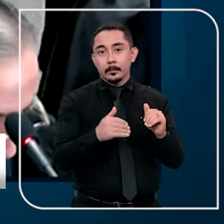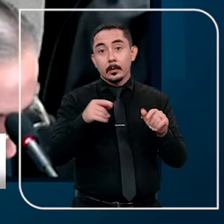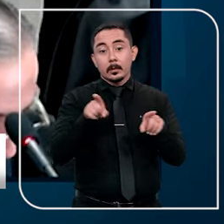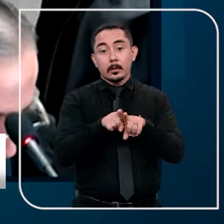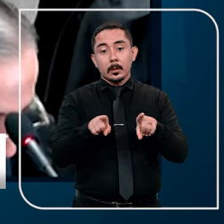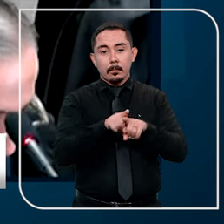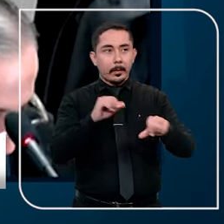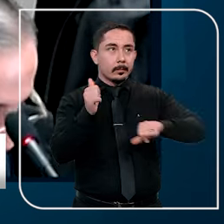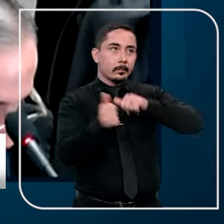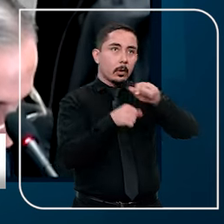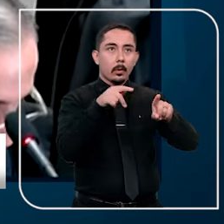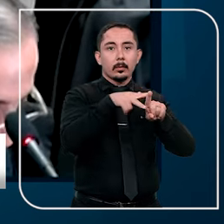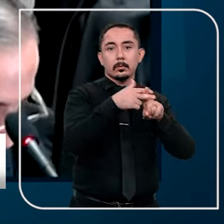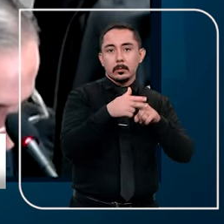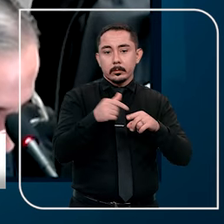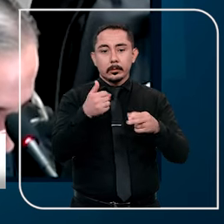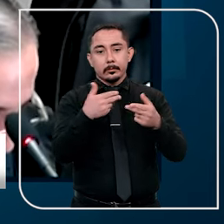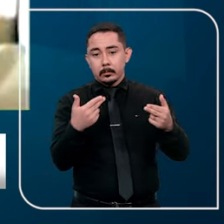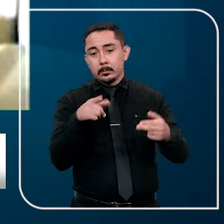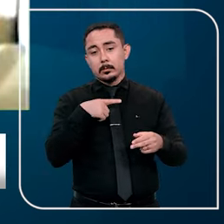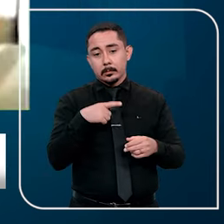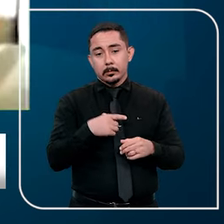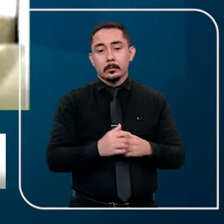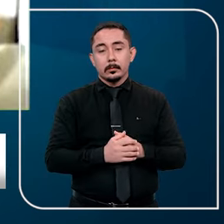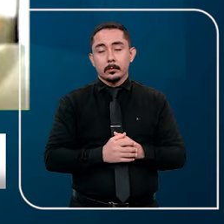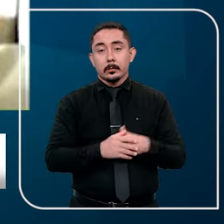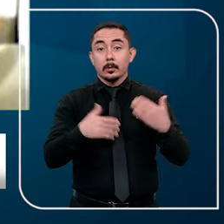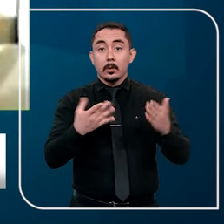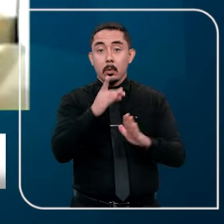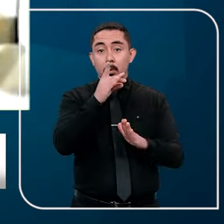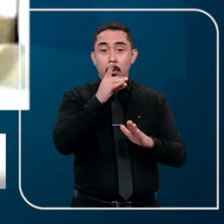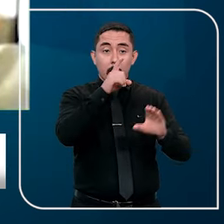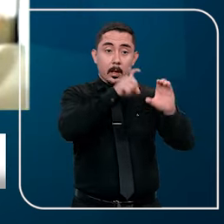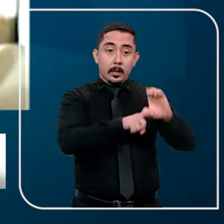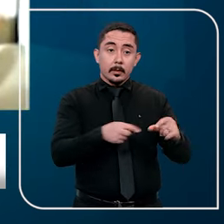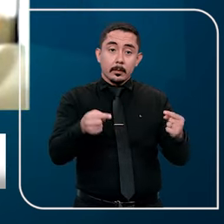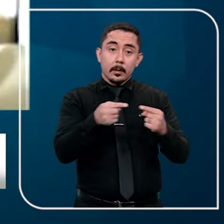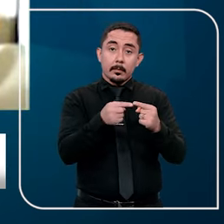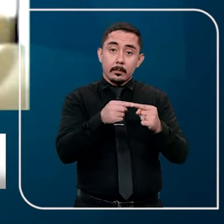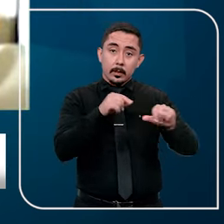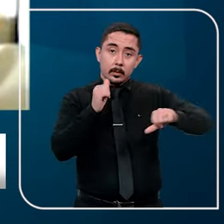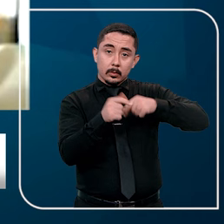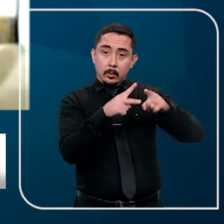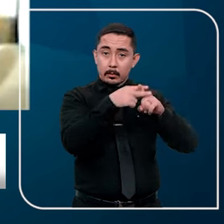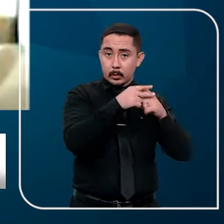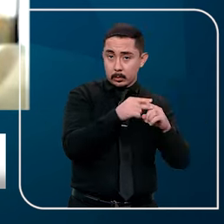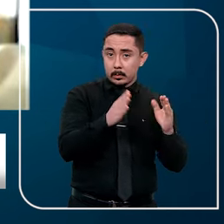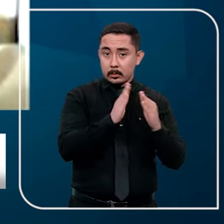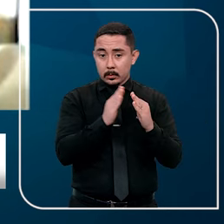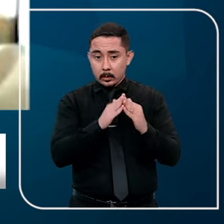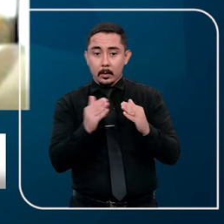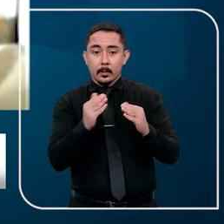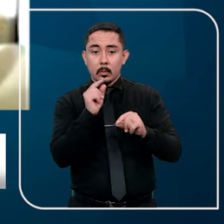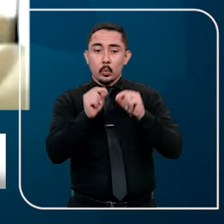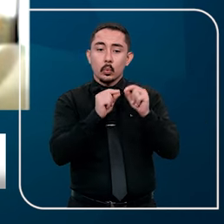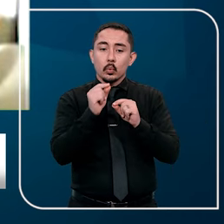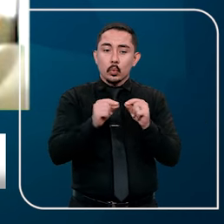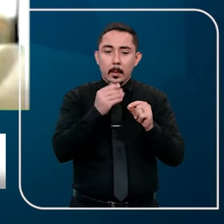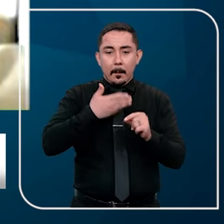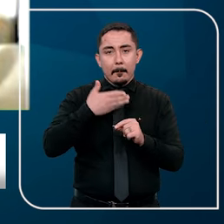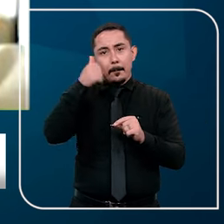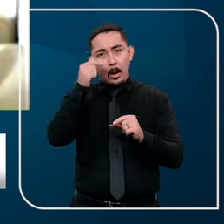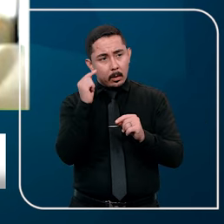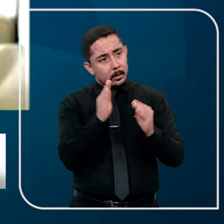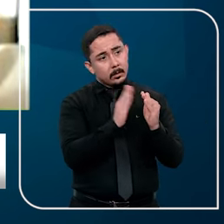construção ou reforma do próprio imóvel para a ministra a dívida relativa a serviços de reforma Residencial com a